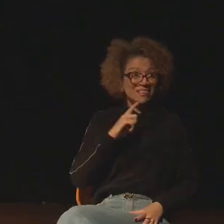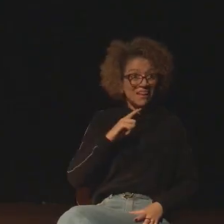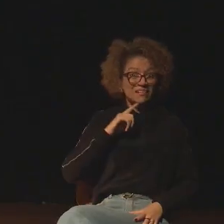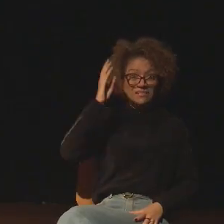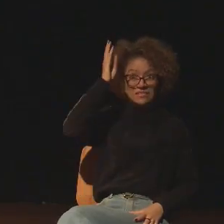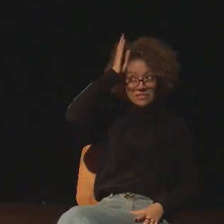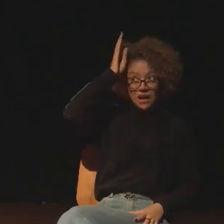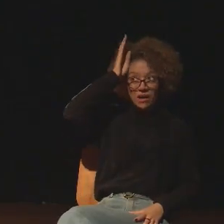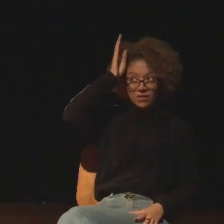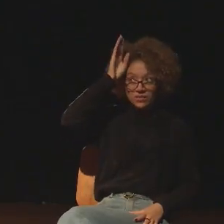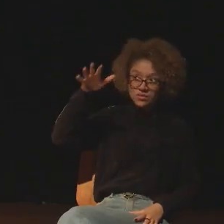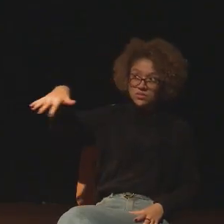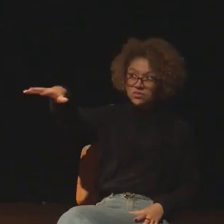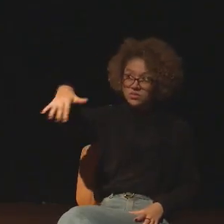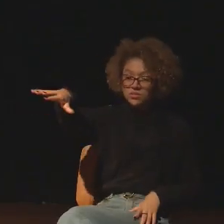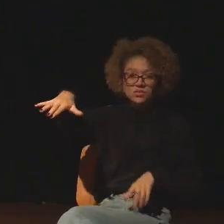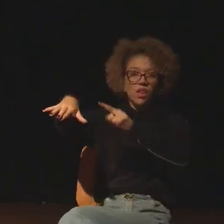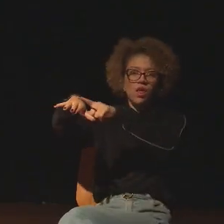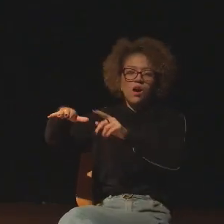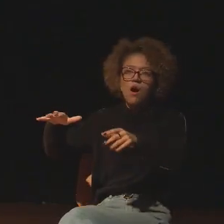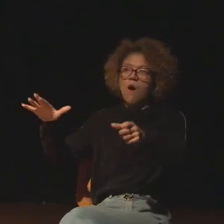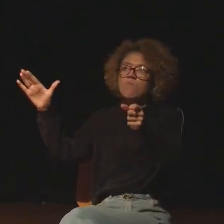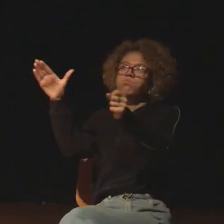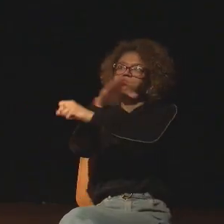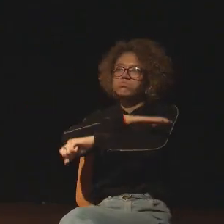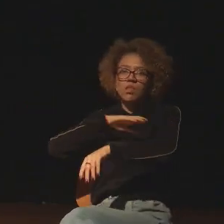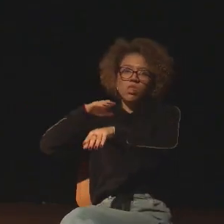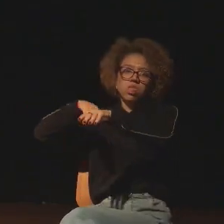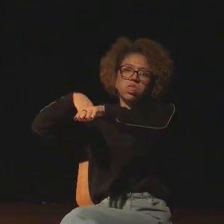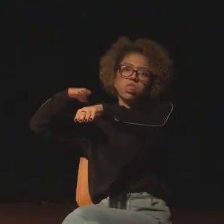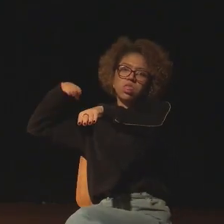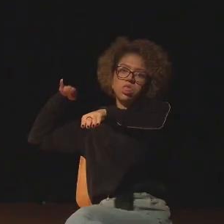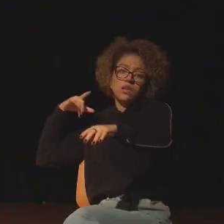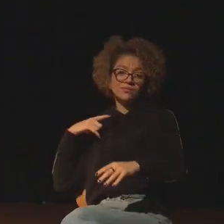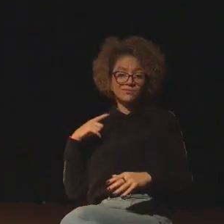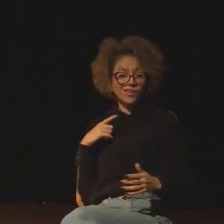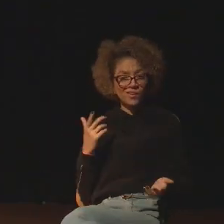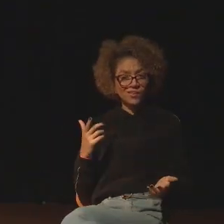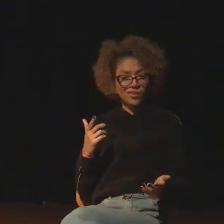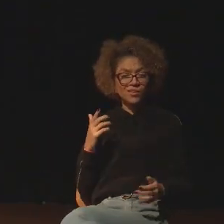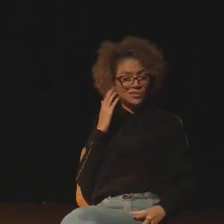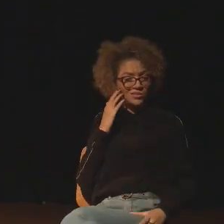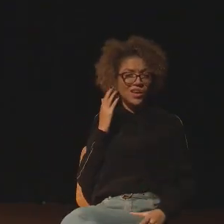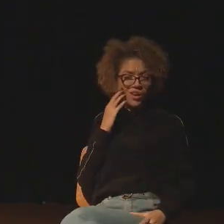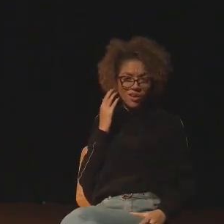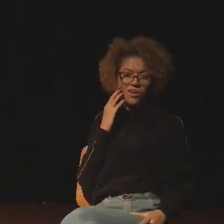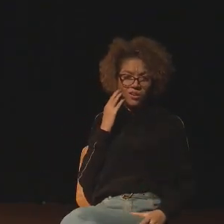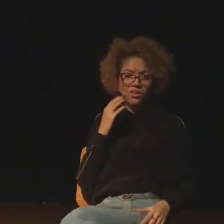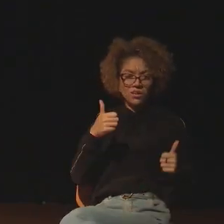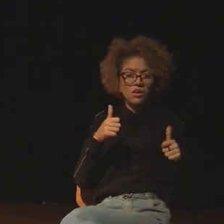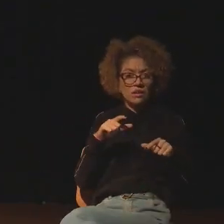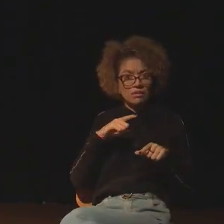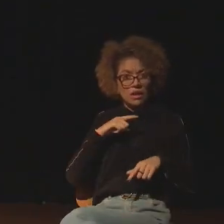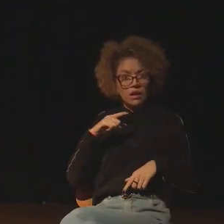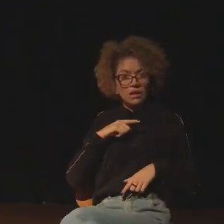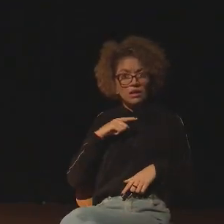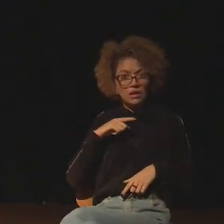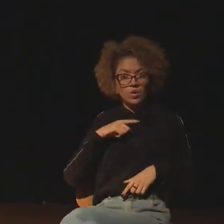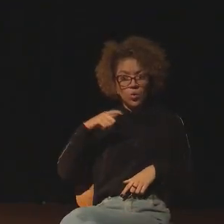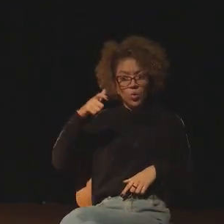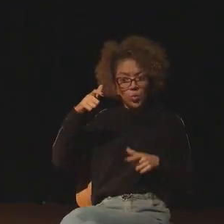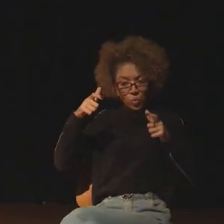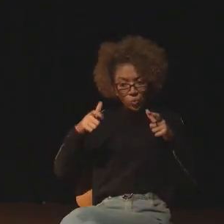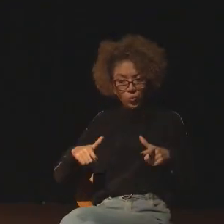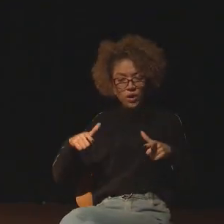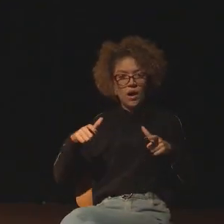é excelente também. E com relação de criar um espaço maior, agora o que eu vejo é que